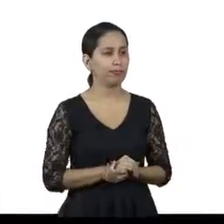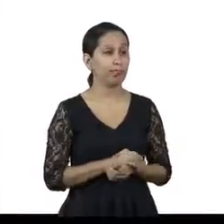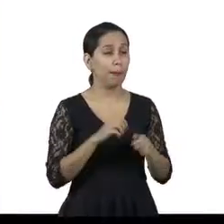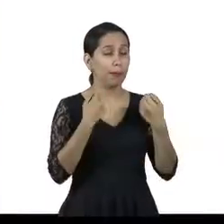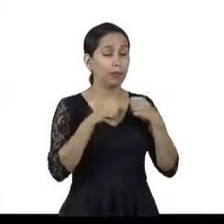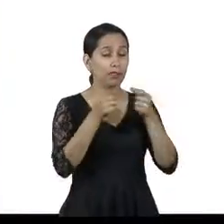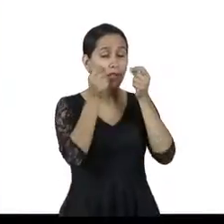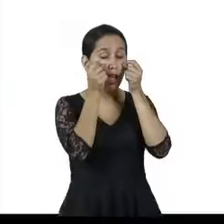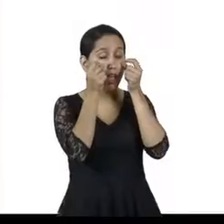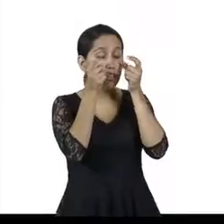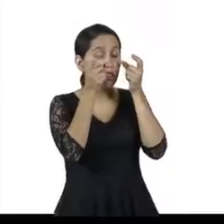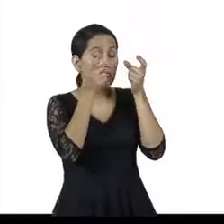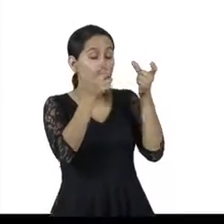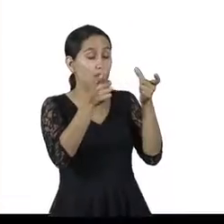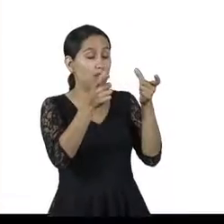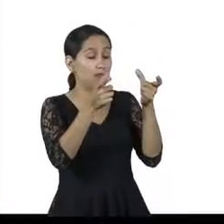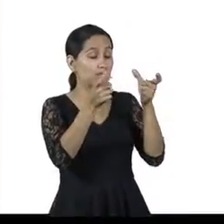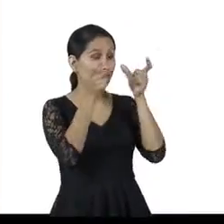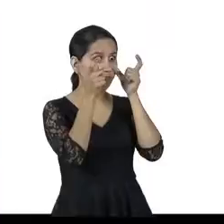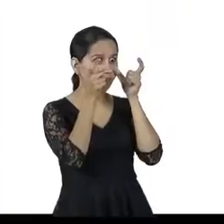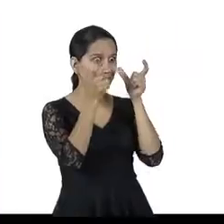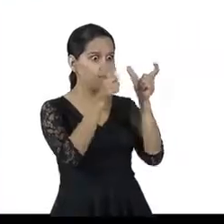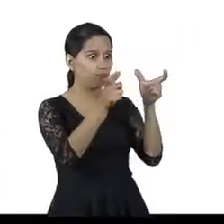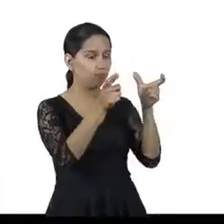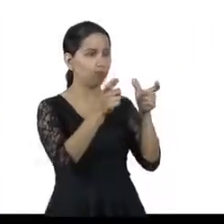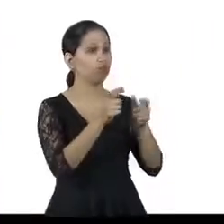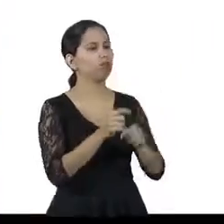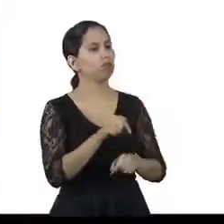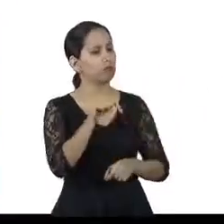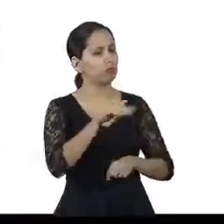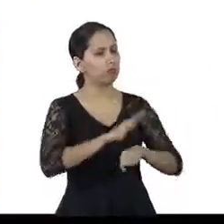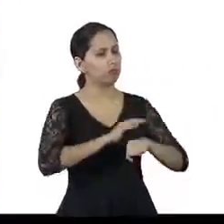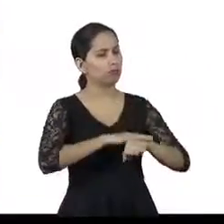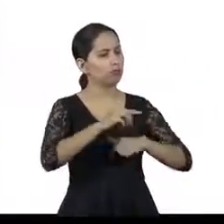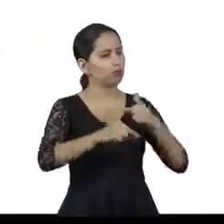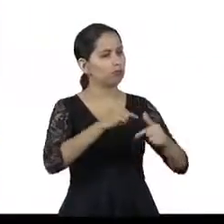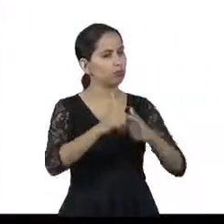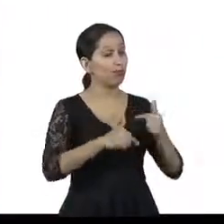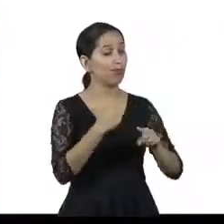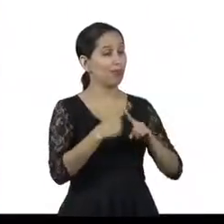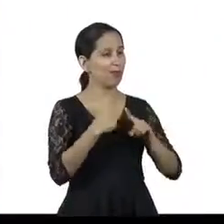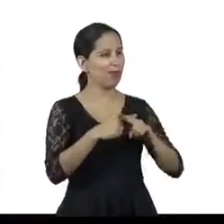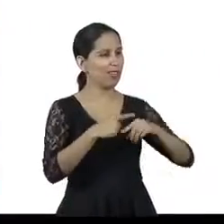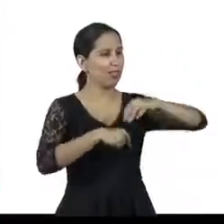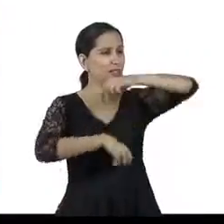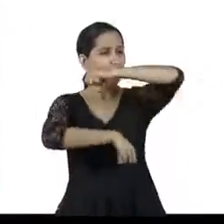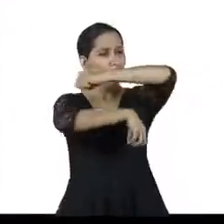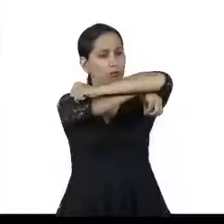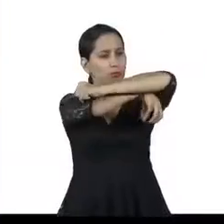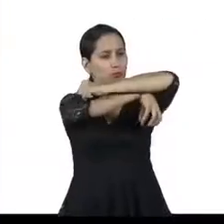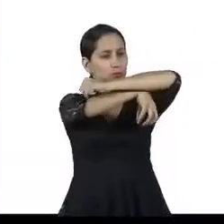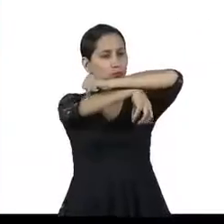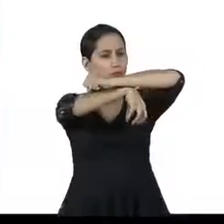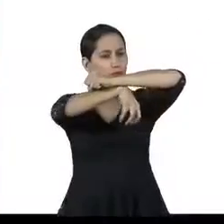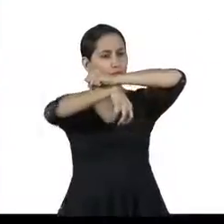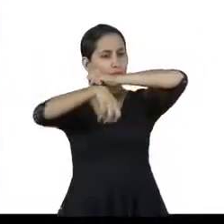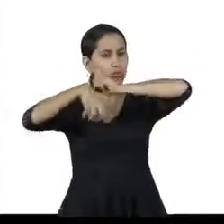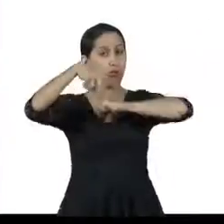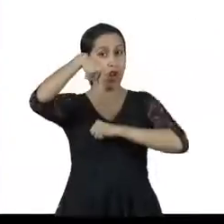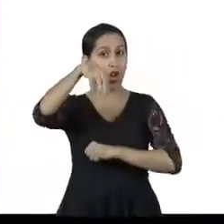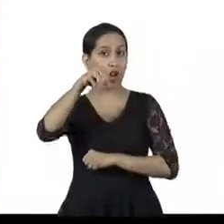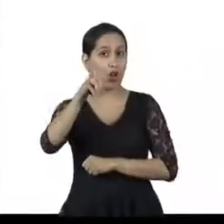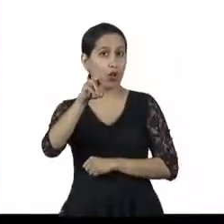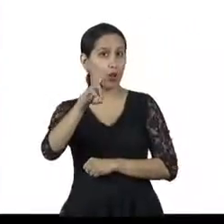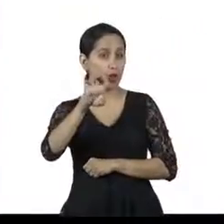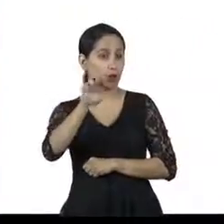atenção redobrada para realizar essa atividade, porque o equipamento, a nória, fica em movimento durante todo o